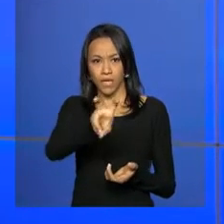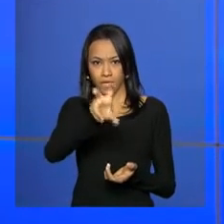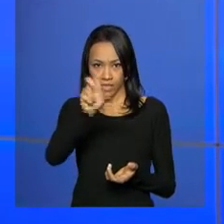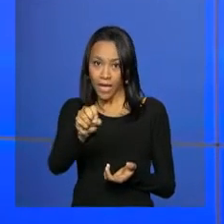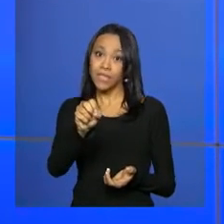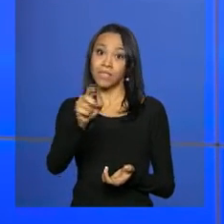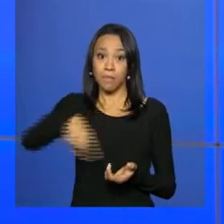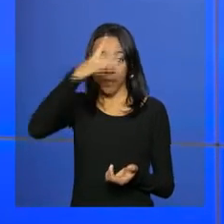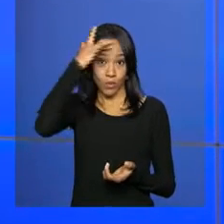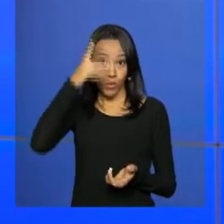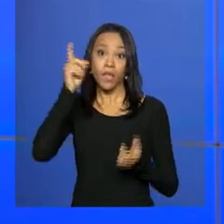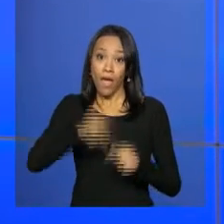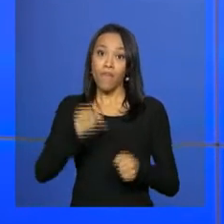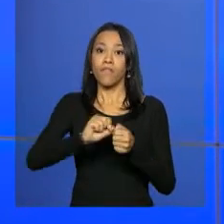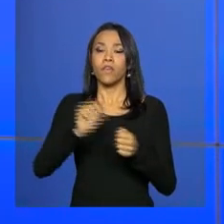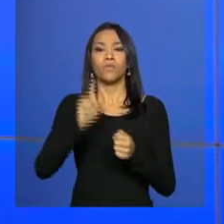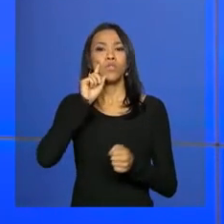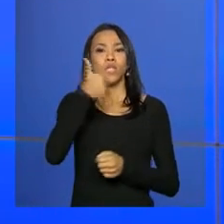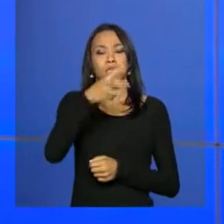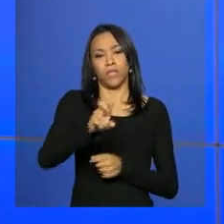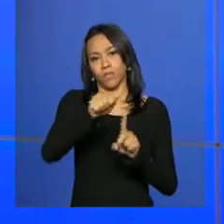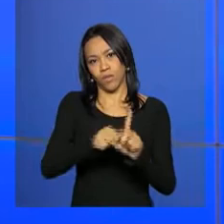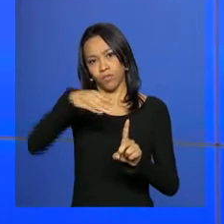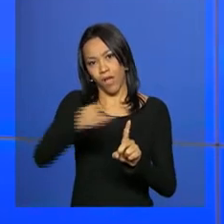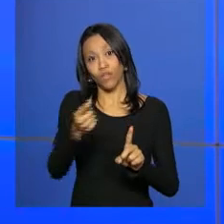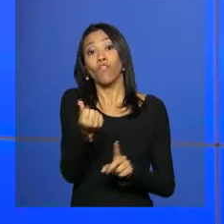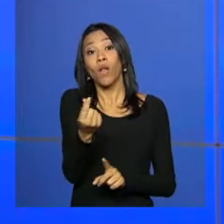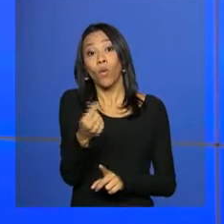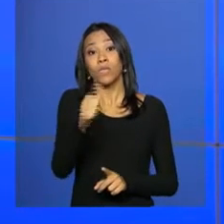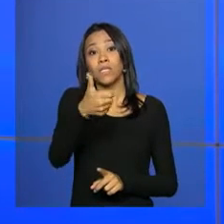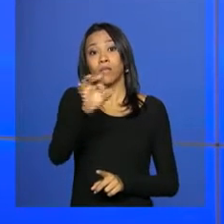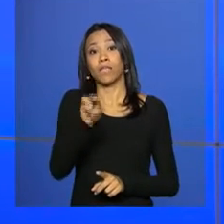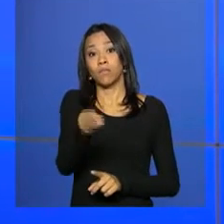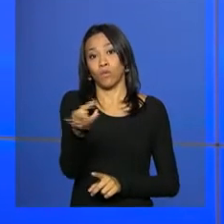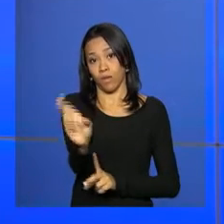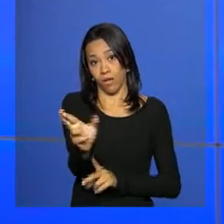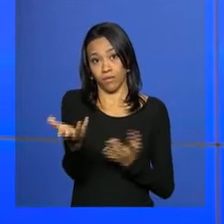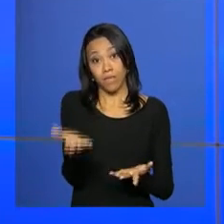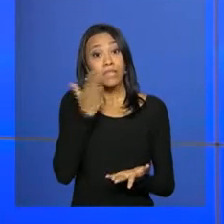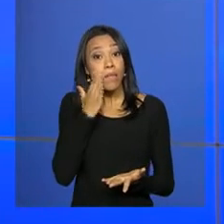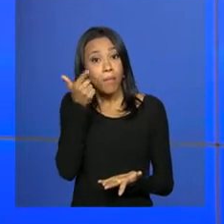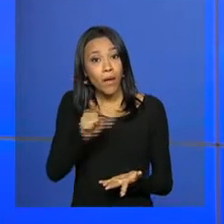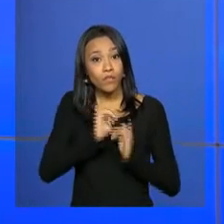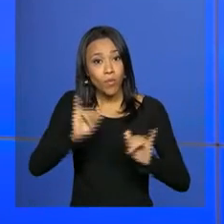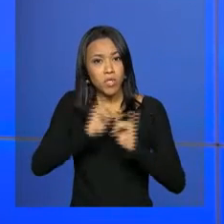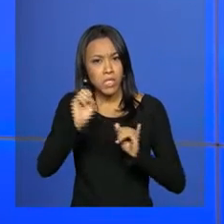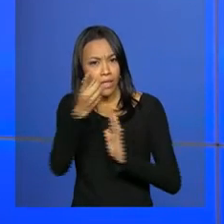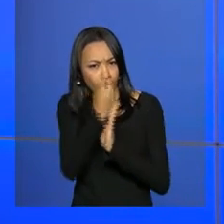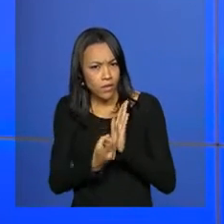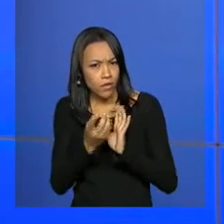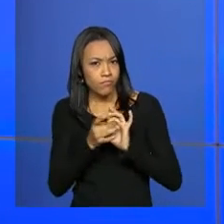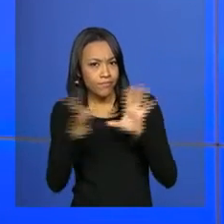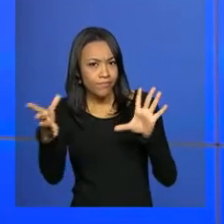contribuintes será feito no dia 15 de março no valor de 110 milhões de reais para saber se teve a declaração liberada